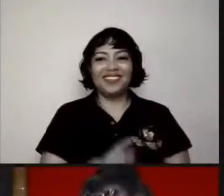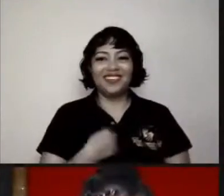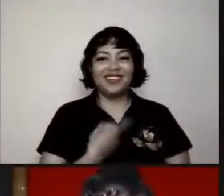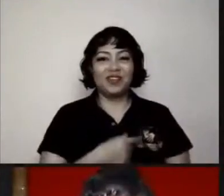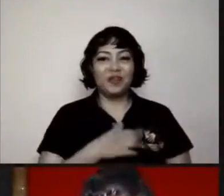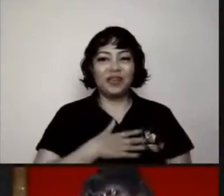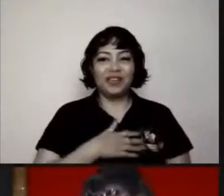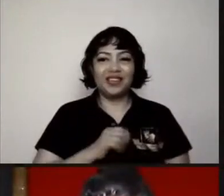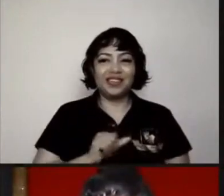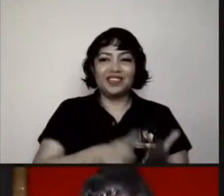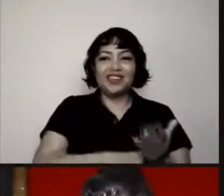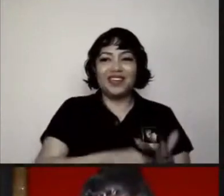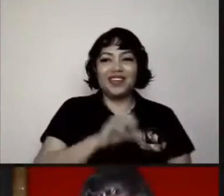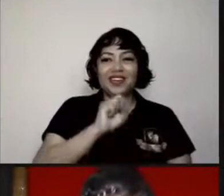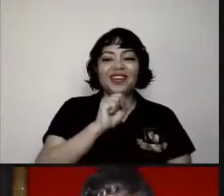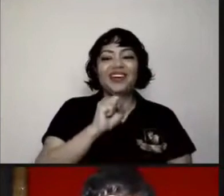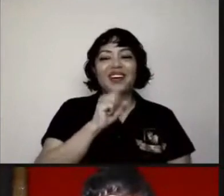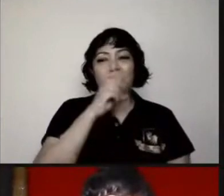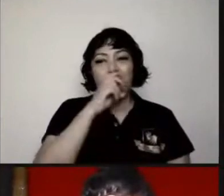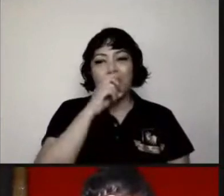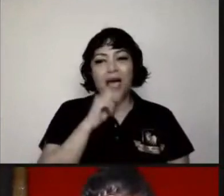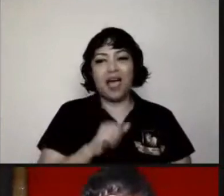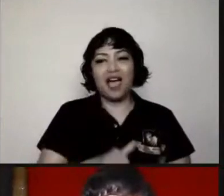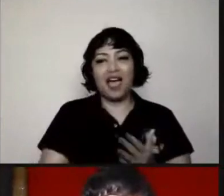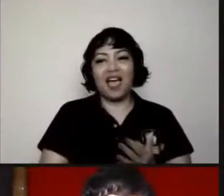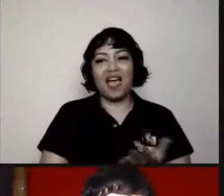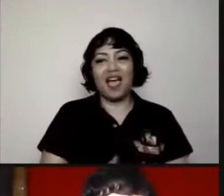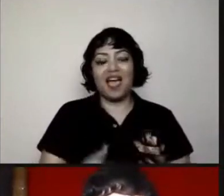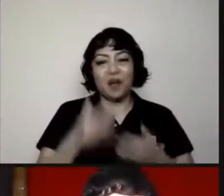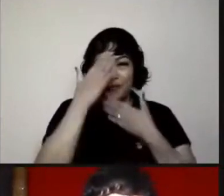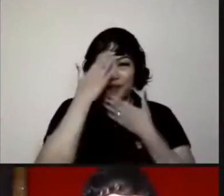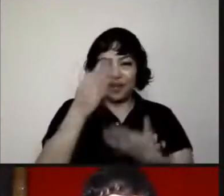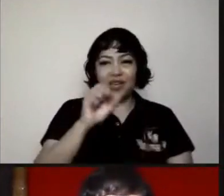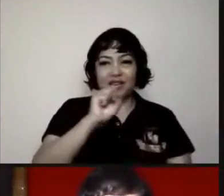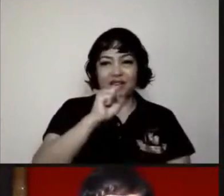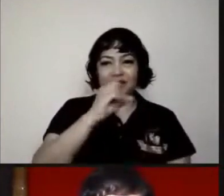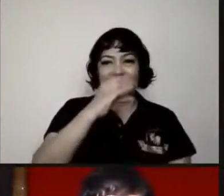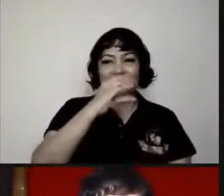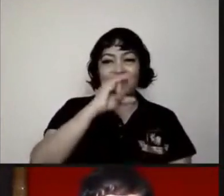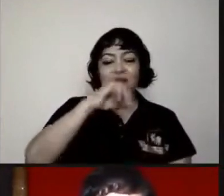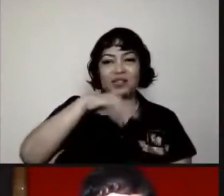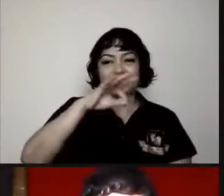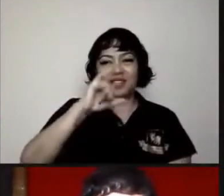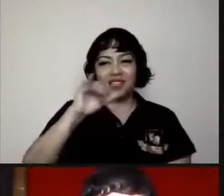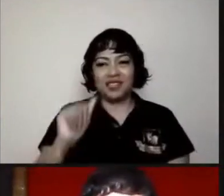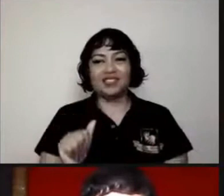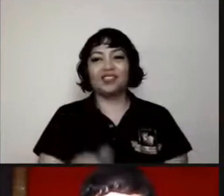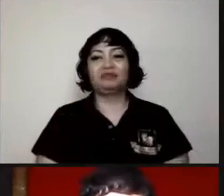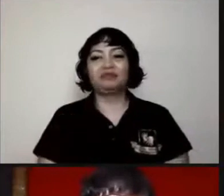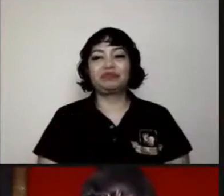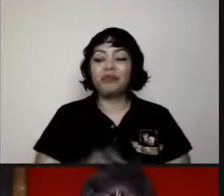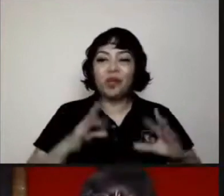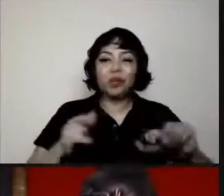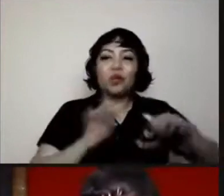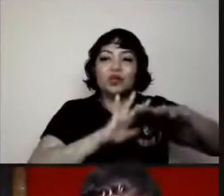aqui presente também. Obrigada pela presença, Cíntia. Savia também está nos assistindo, nossa social media, a equipe toda